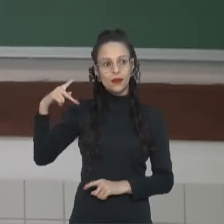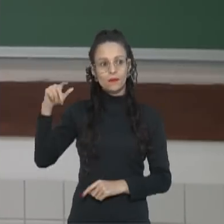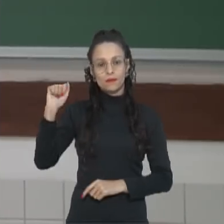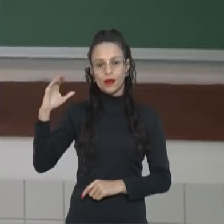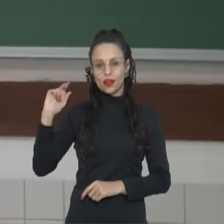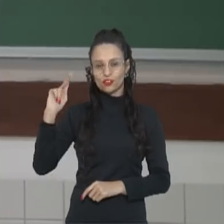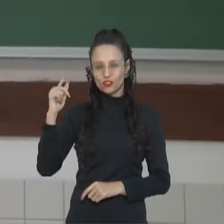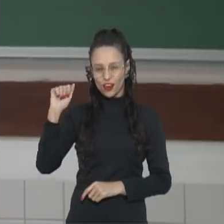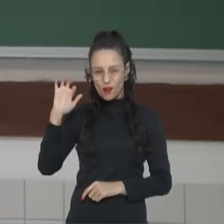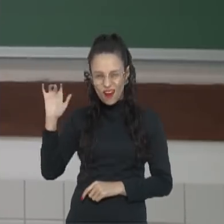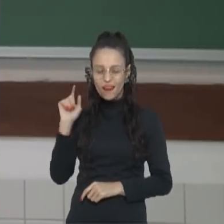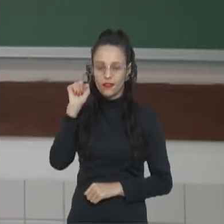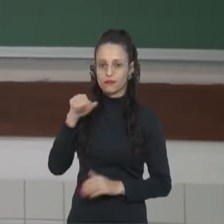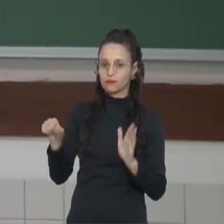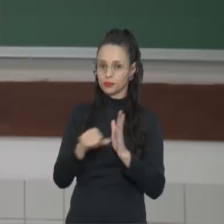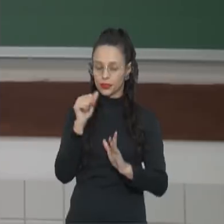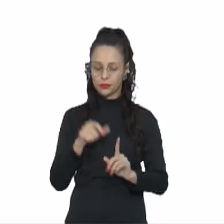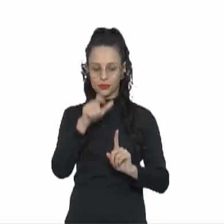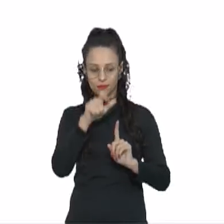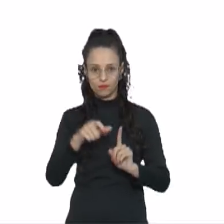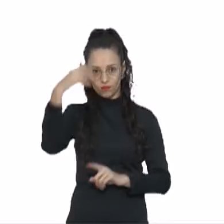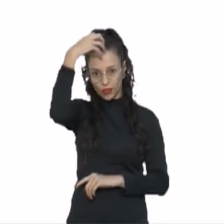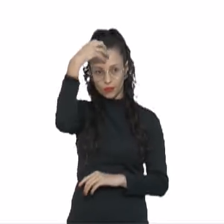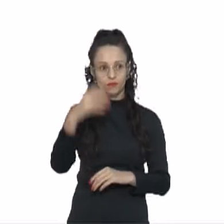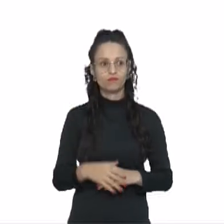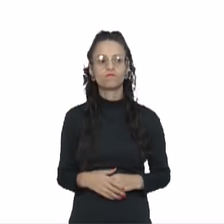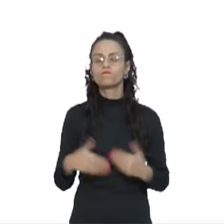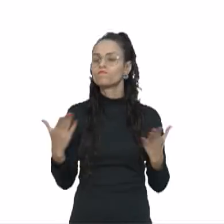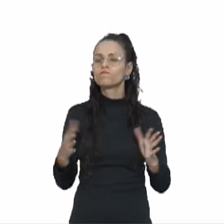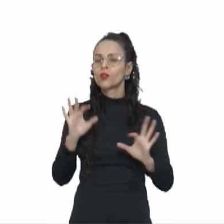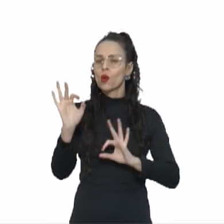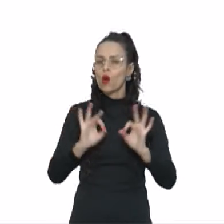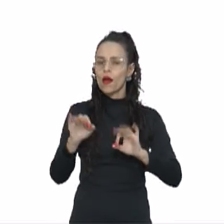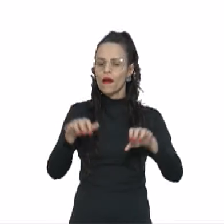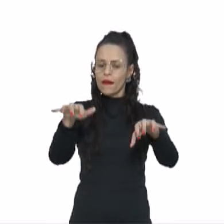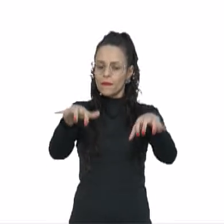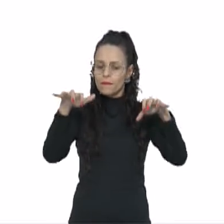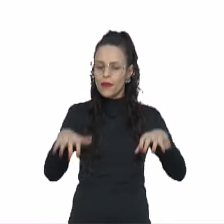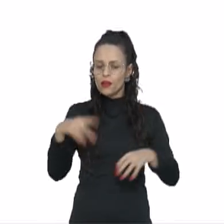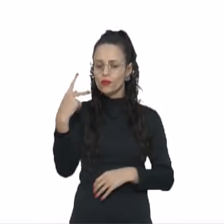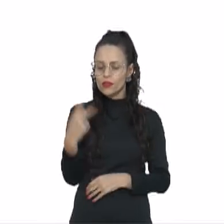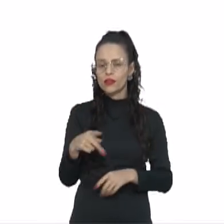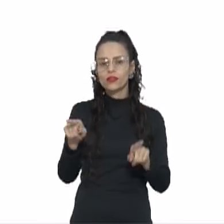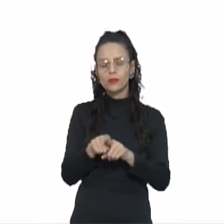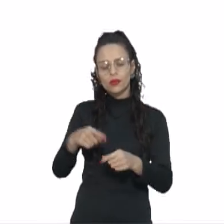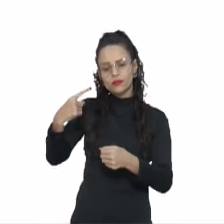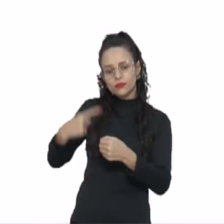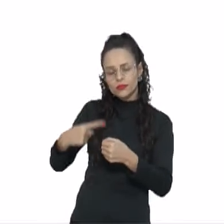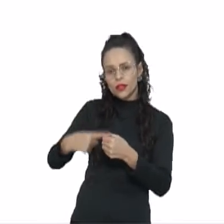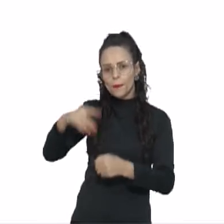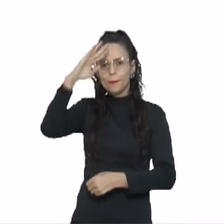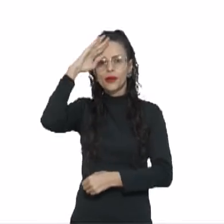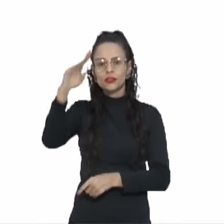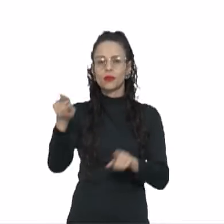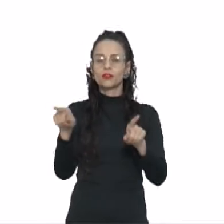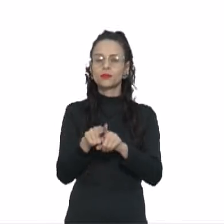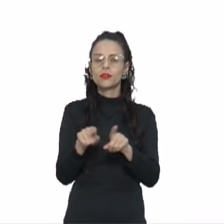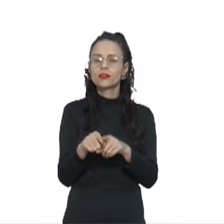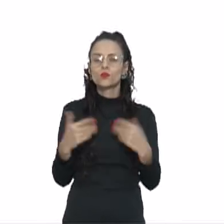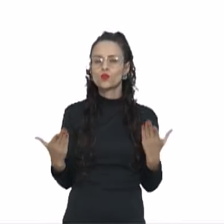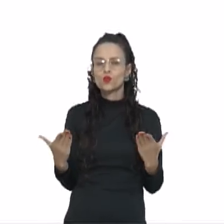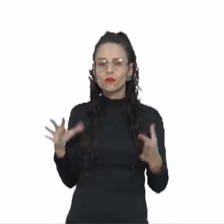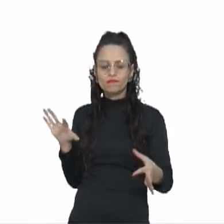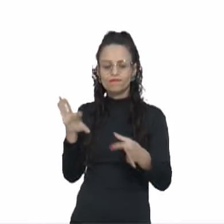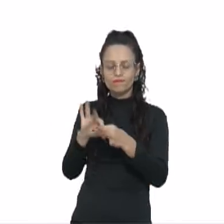primeiro. Qual a localização do Império Inca? Identifique a principal cidade e qual país atuais pertenciam ao